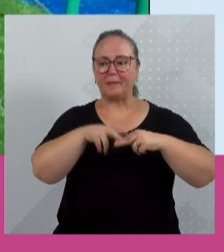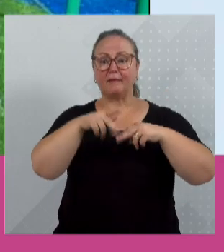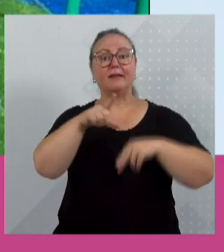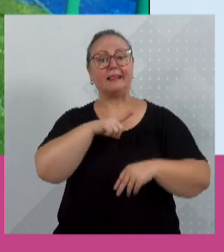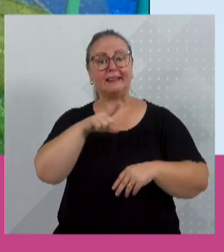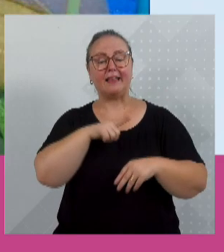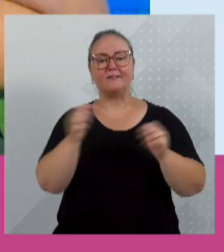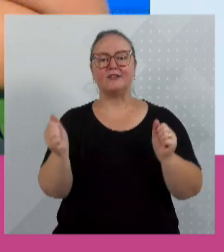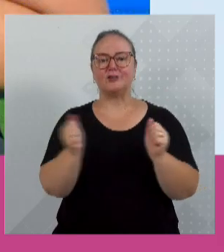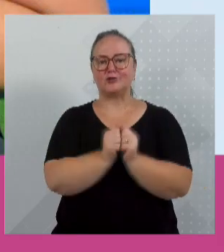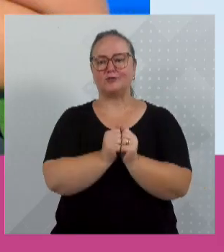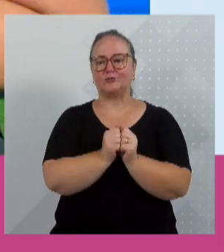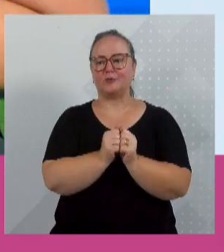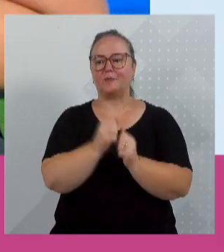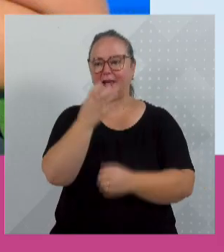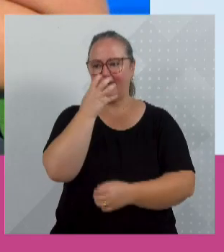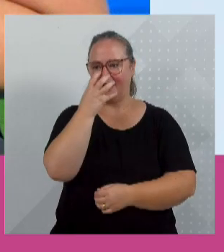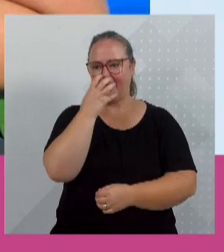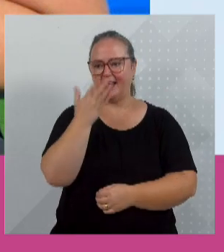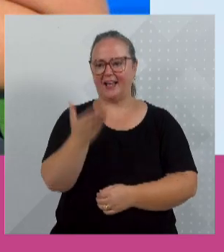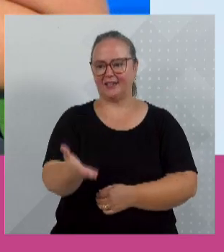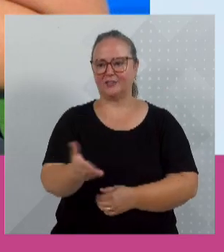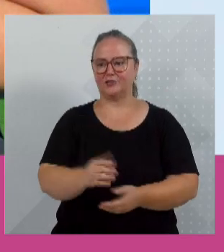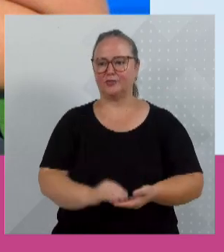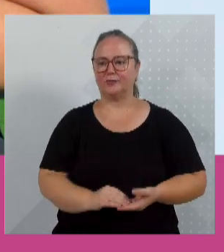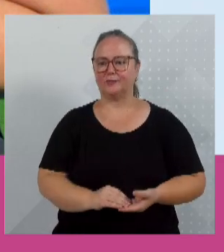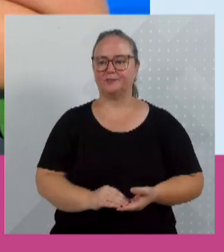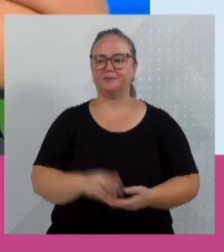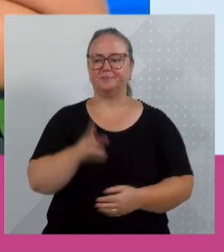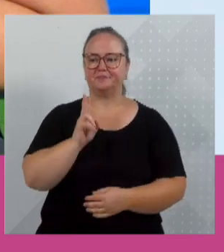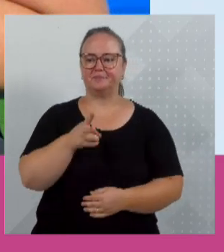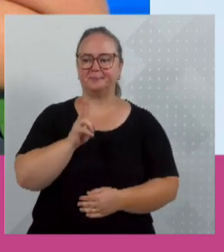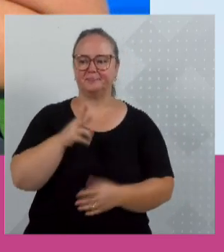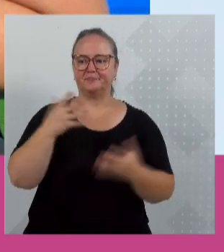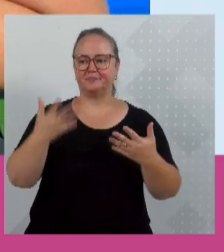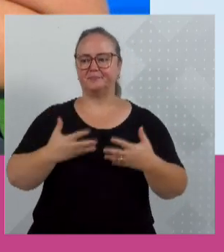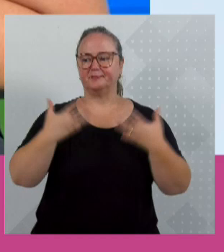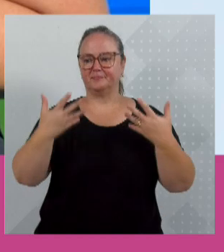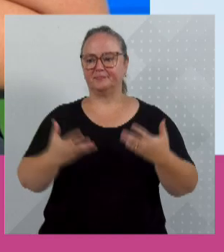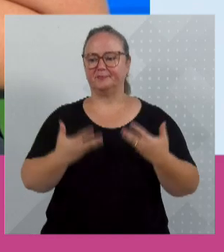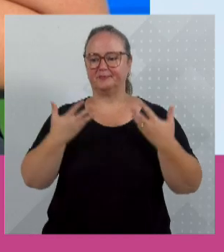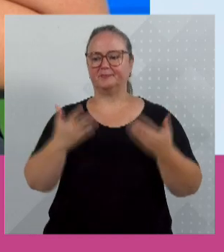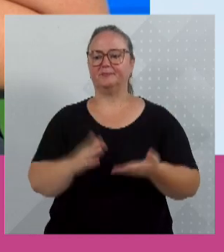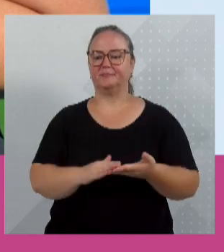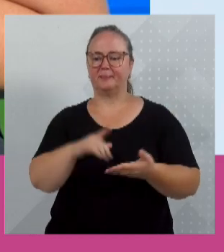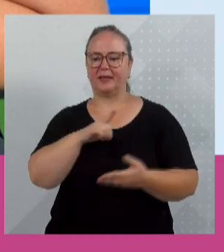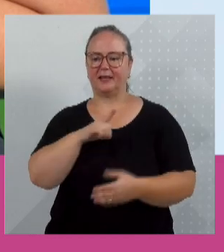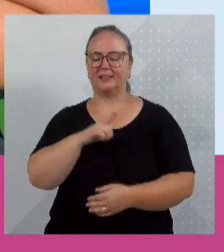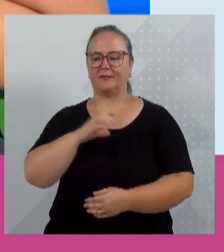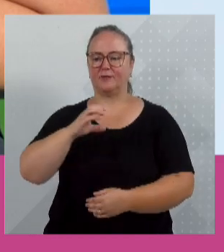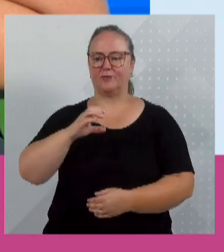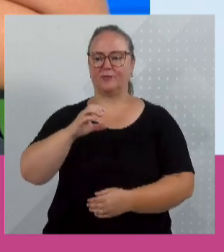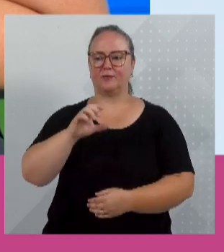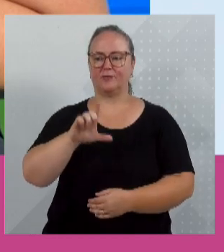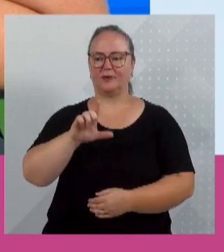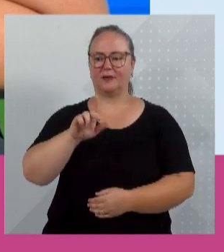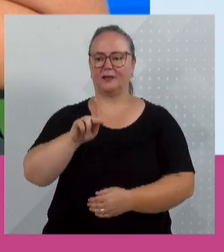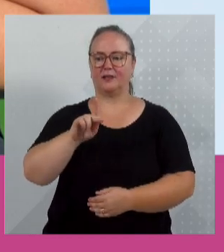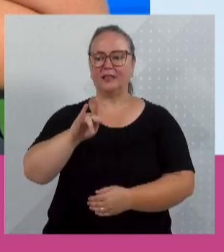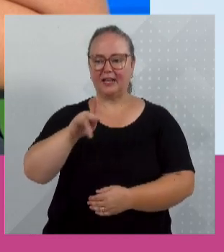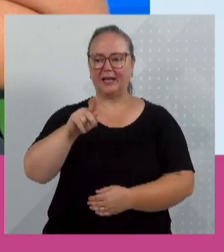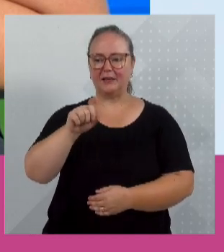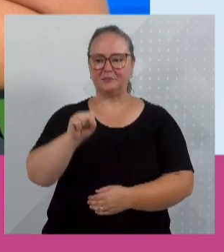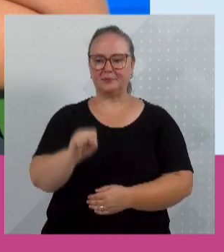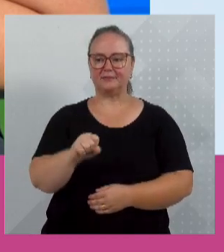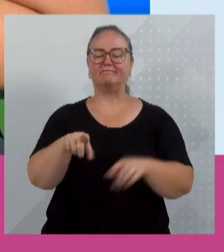ó. E é sempre uma alegria ver obras como essa. Estava até aqui o Eclipse, que também